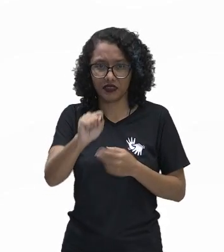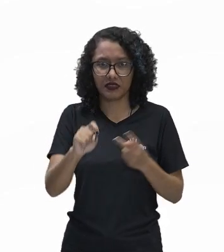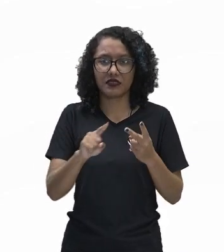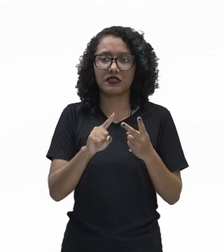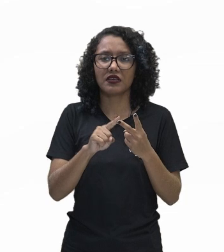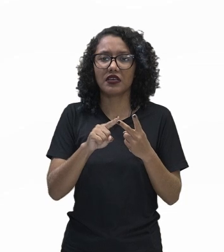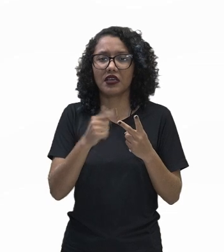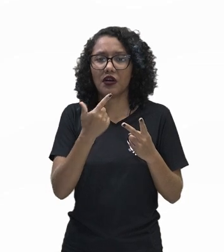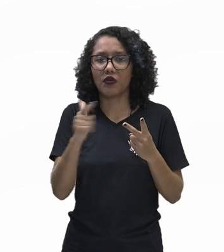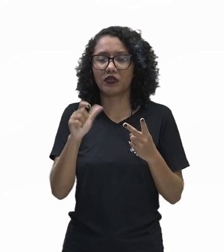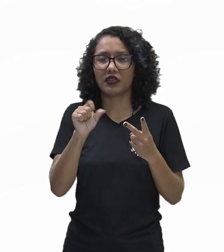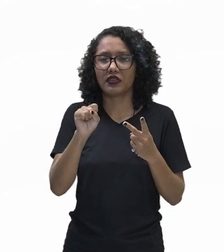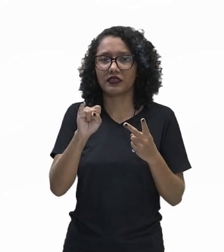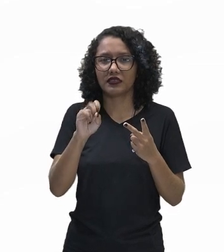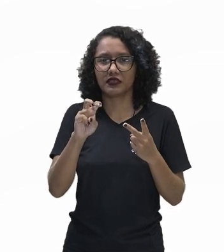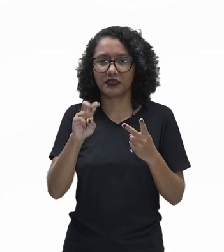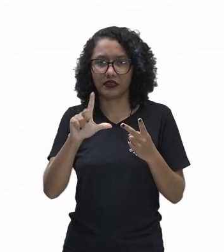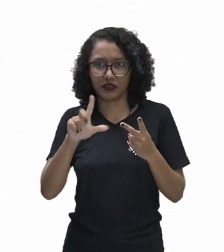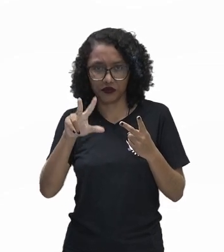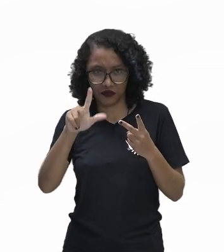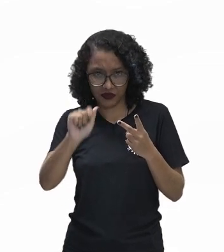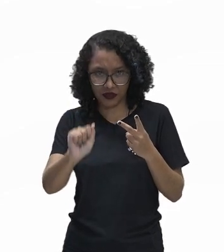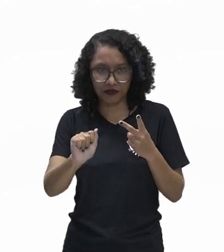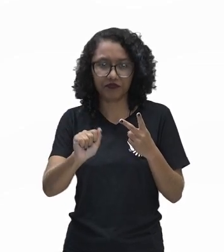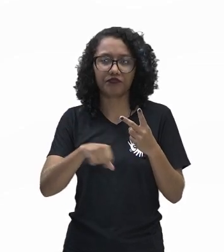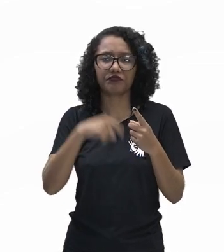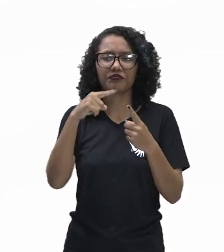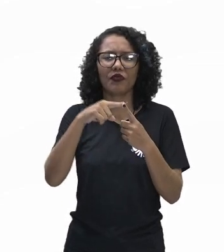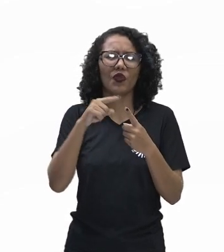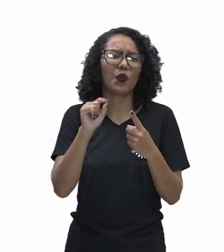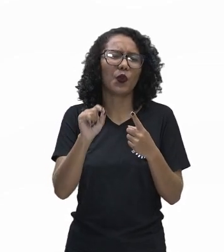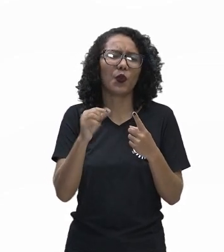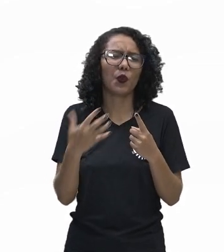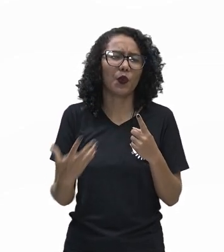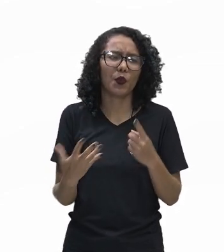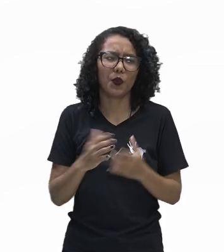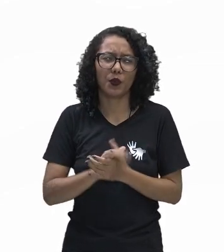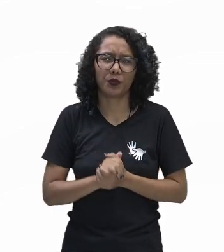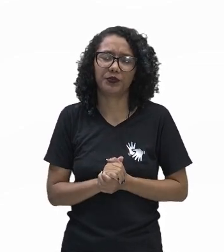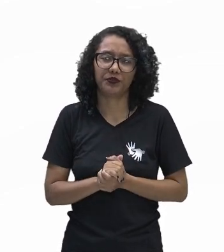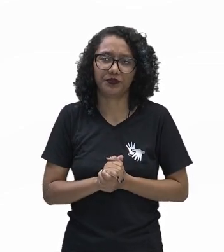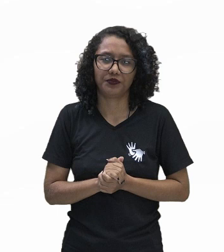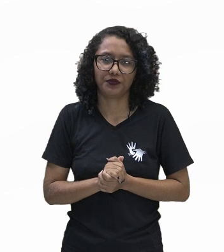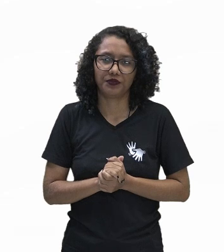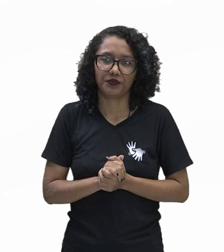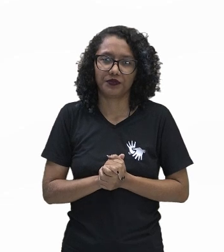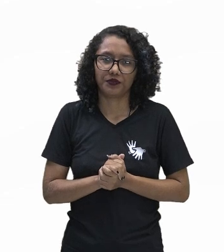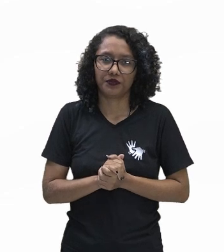a tarifa Silva Ferraz. A tarifa Alves Branco, ela foi